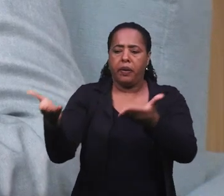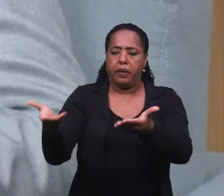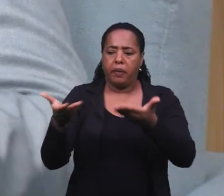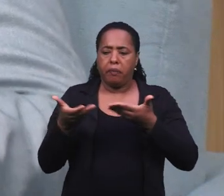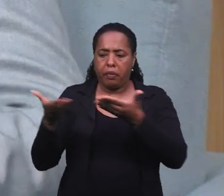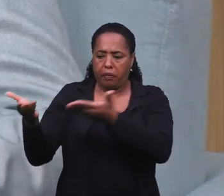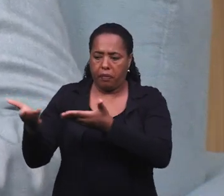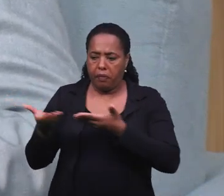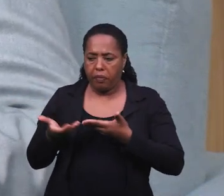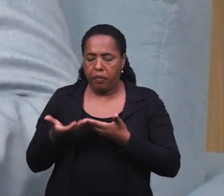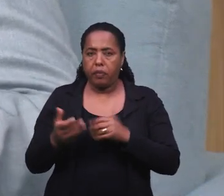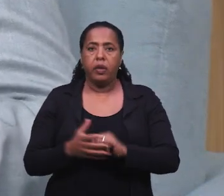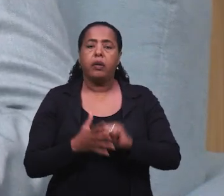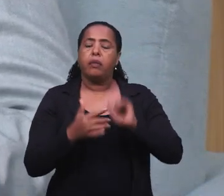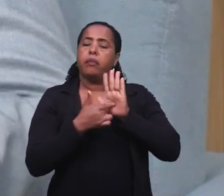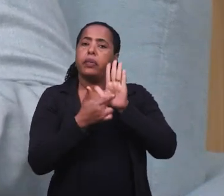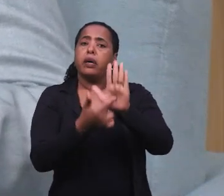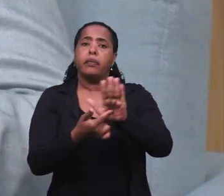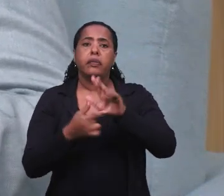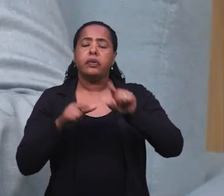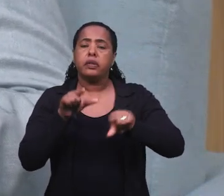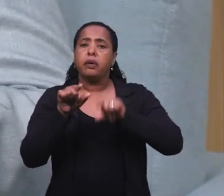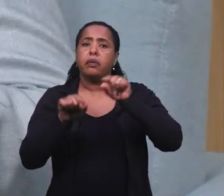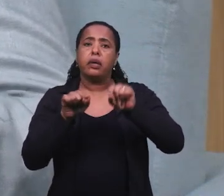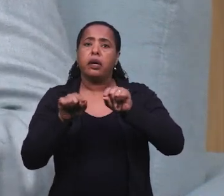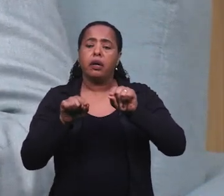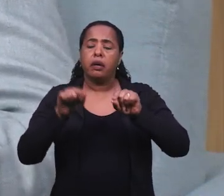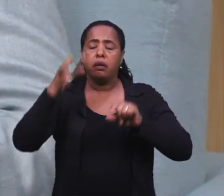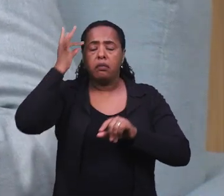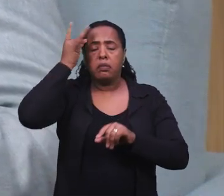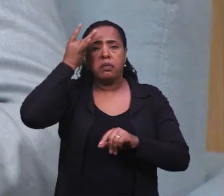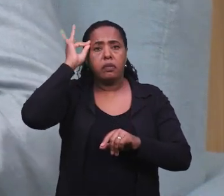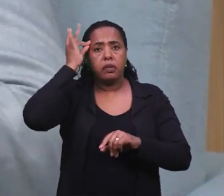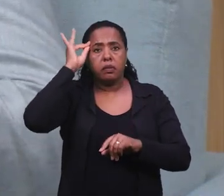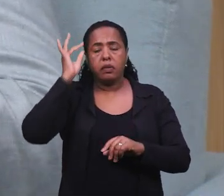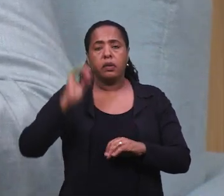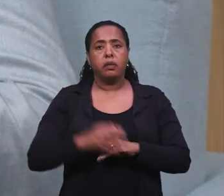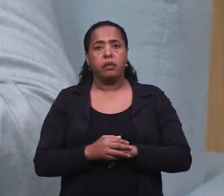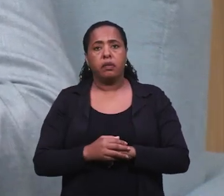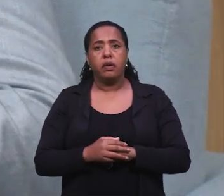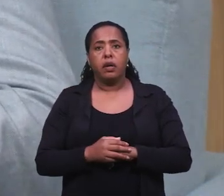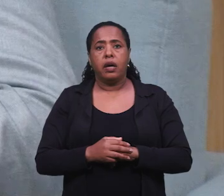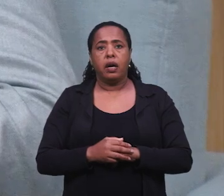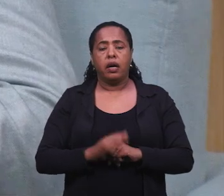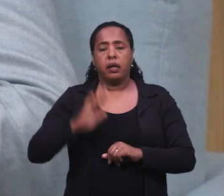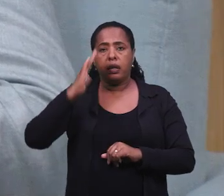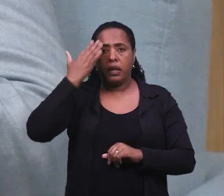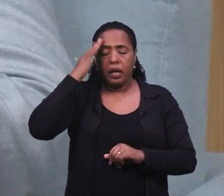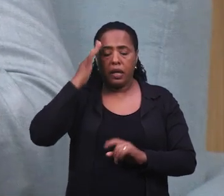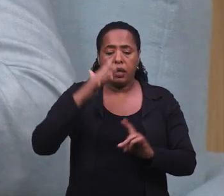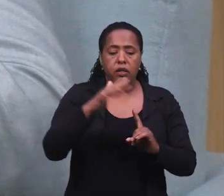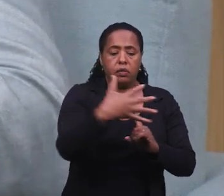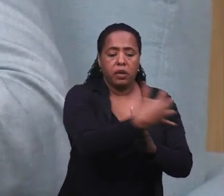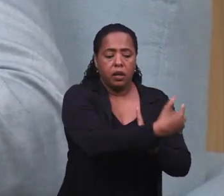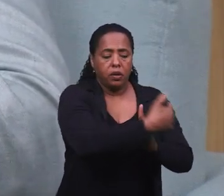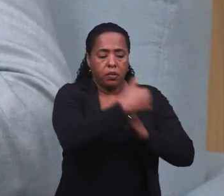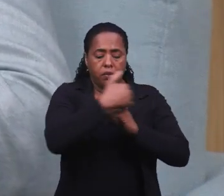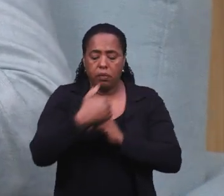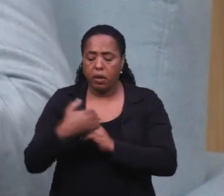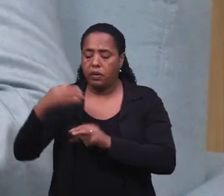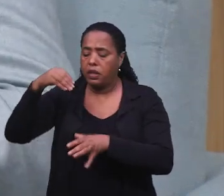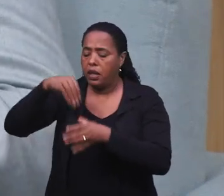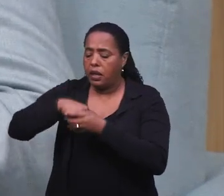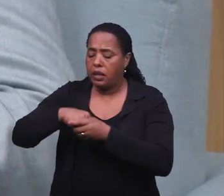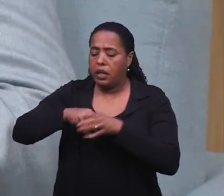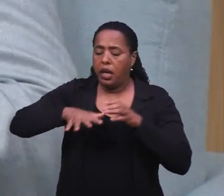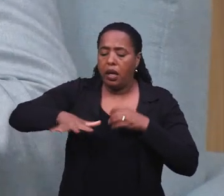Quantos idosos foram convidados e entraram nos nossos templos e participaram também online. De